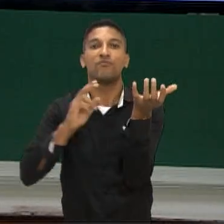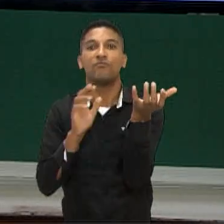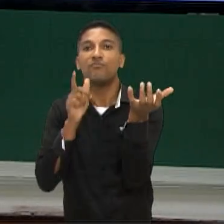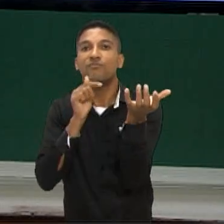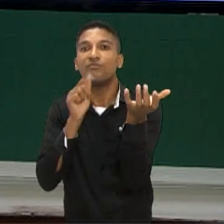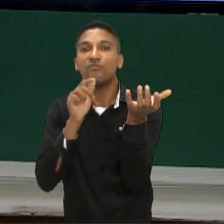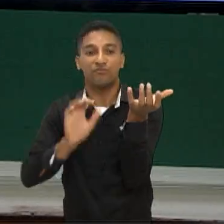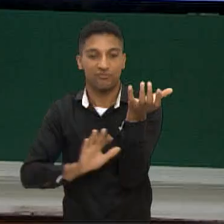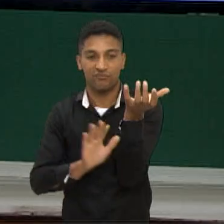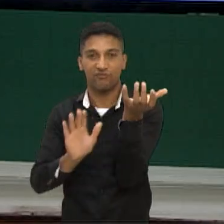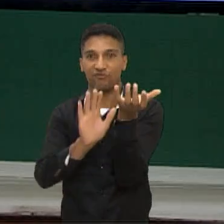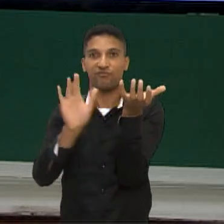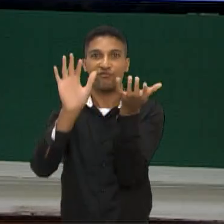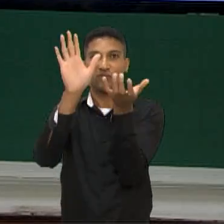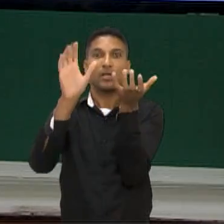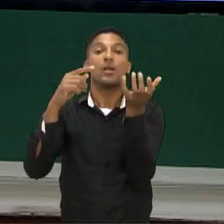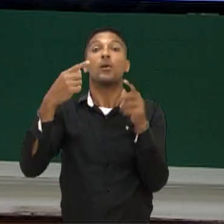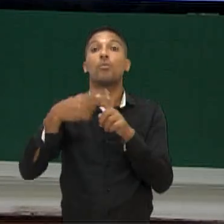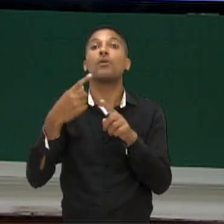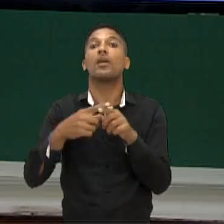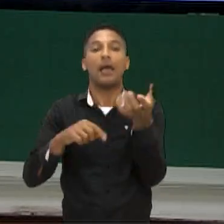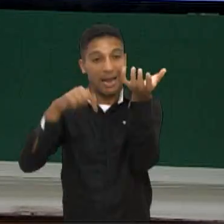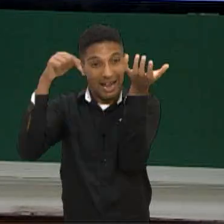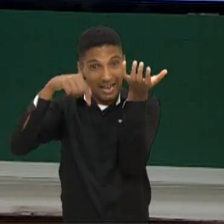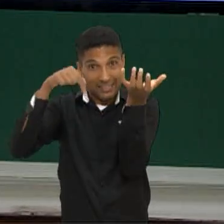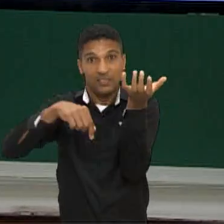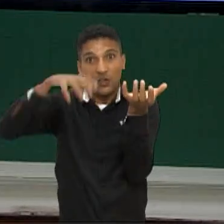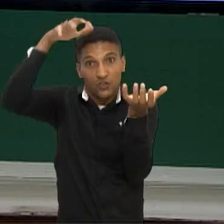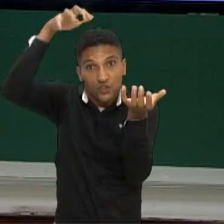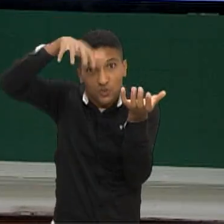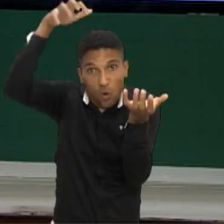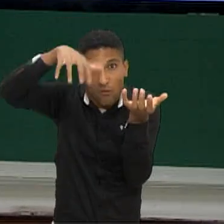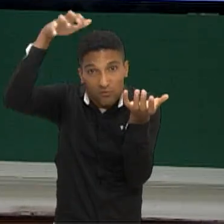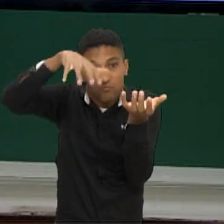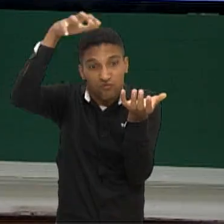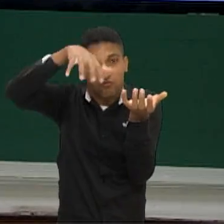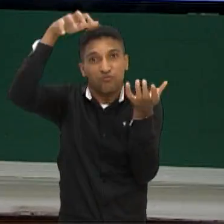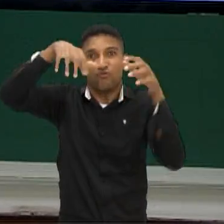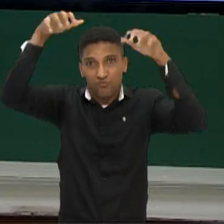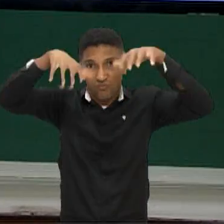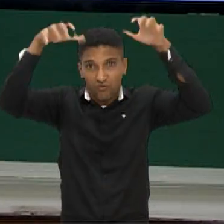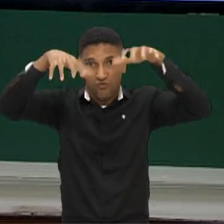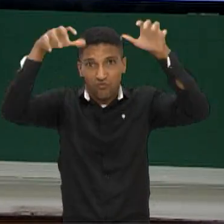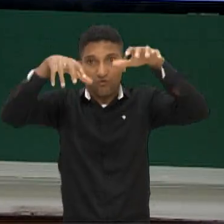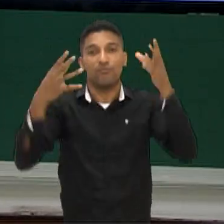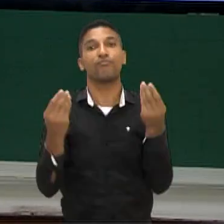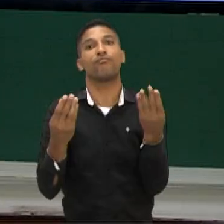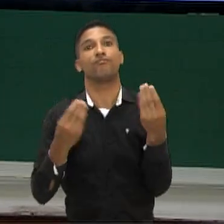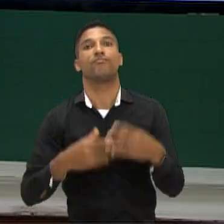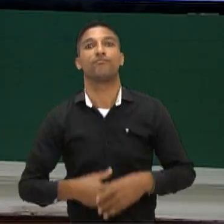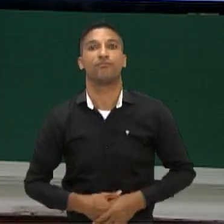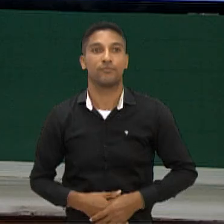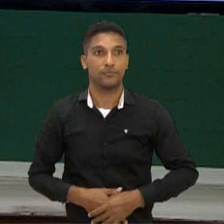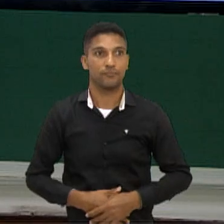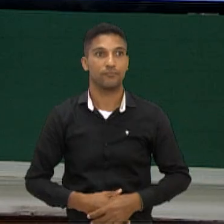uma coloração mais amarelada, porque não teria tanta umidade. Atividade 2.